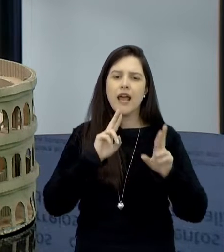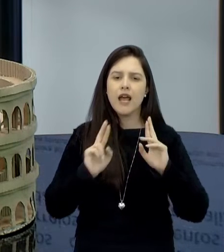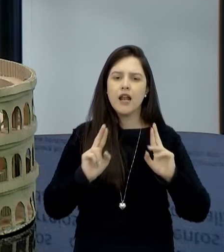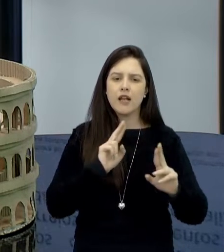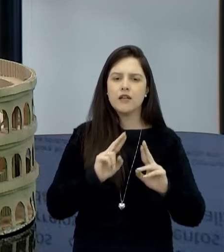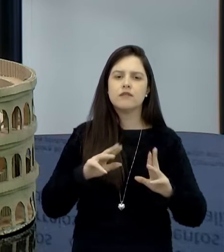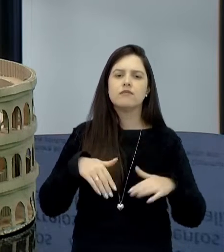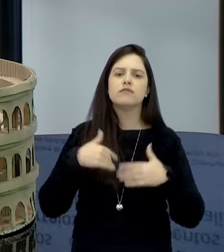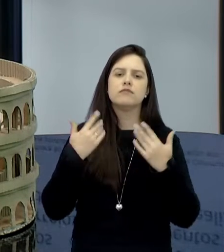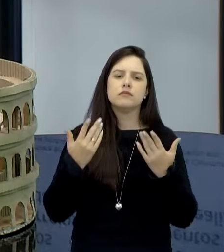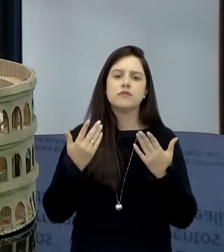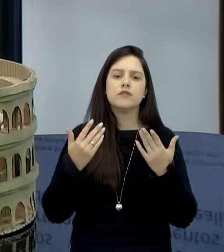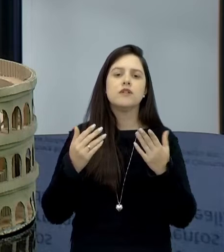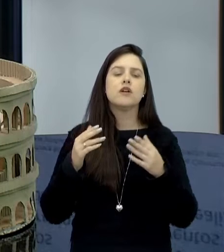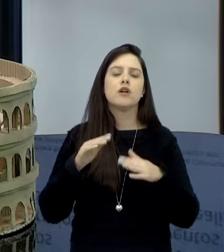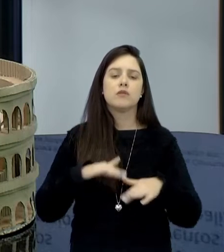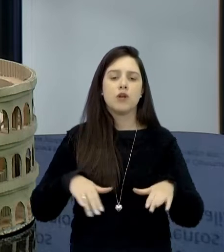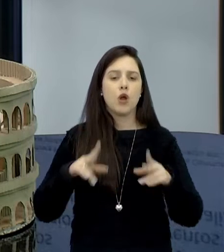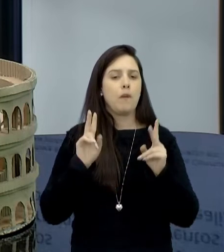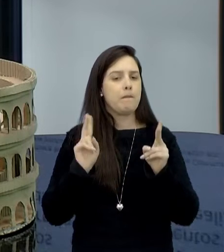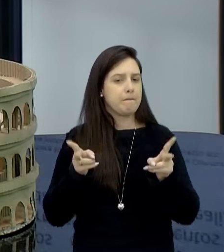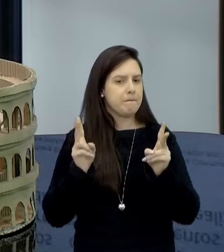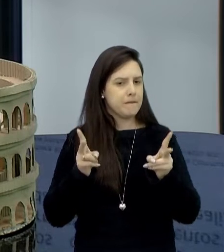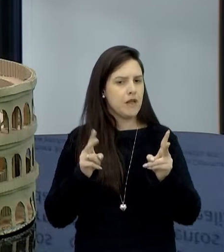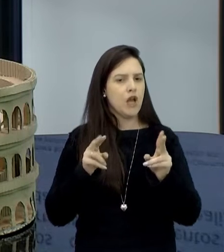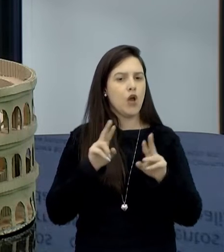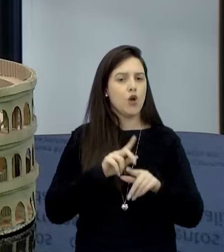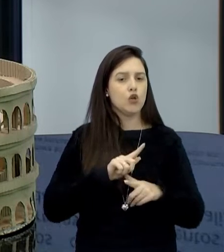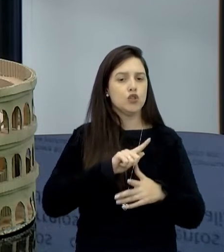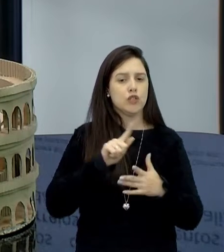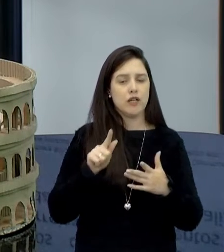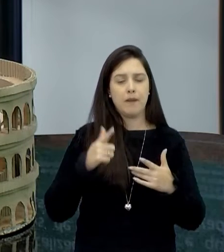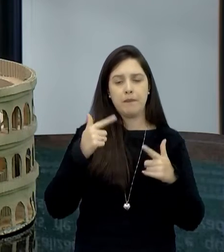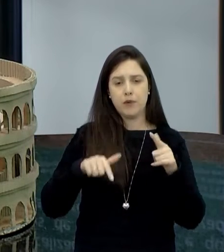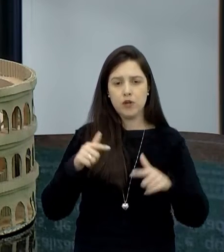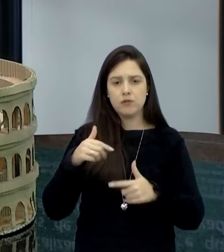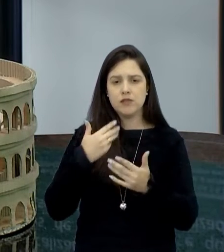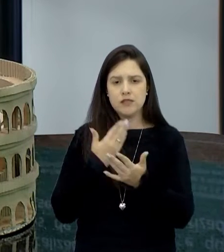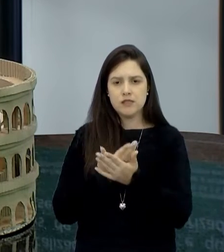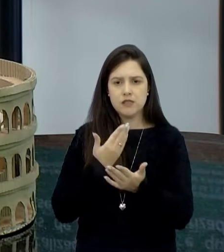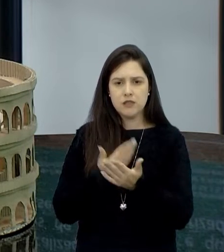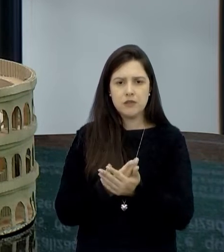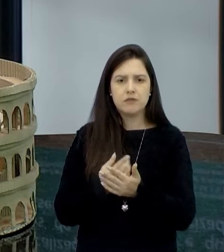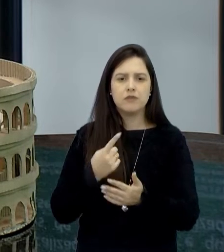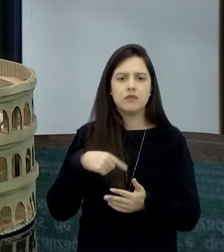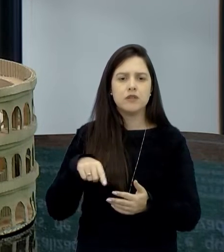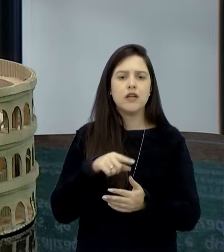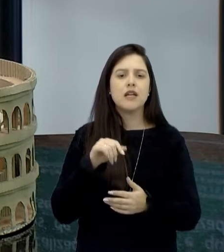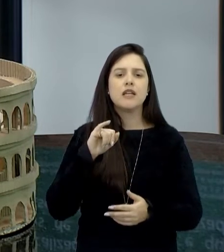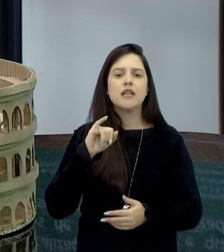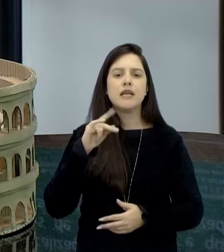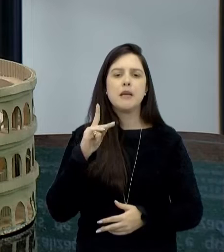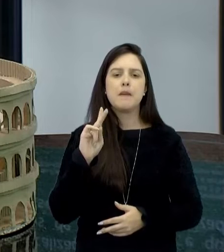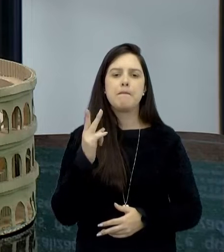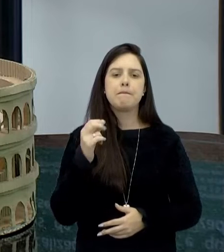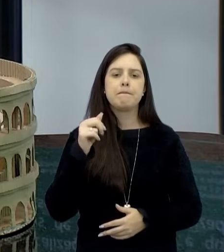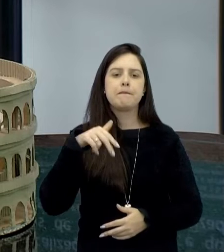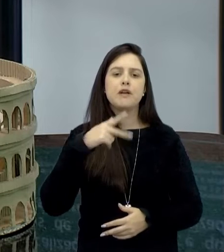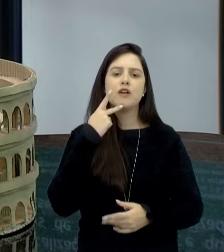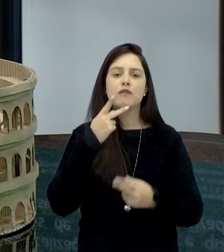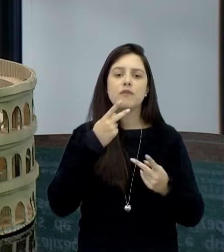são resguardados pela Unesco, mas isso a gente vai ver nas próximas aulas. E aí, se concentrando um pouquinho aqui no IPHAN, a gente vai falar